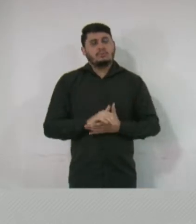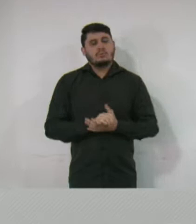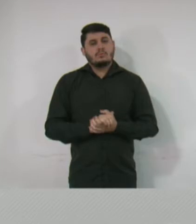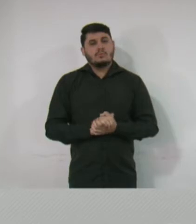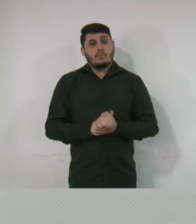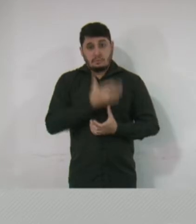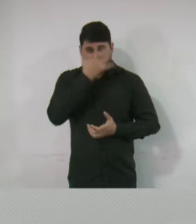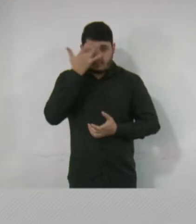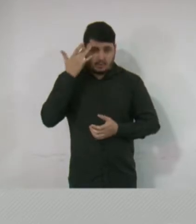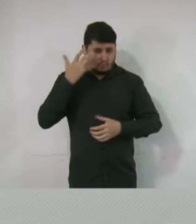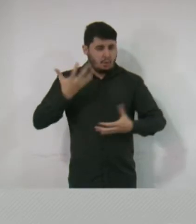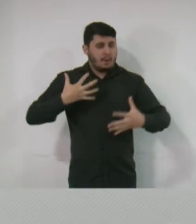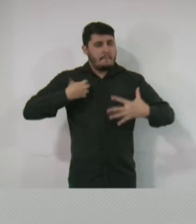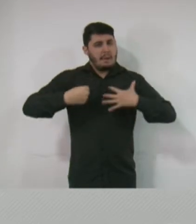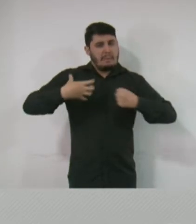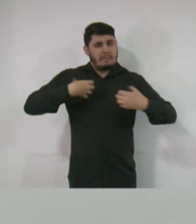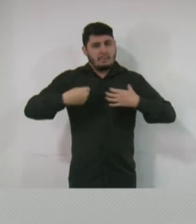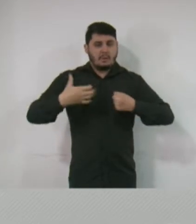Pode passar.